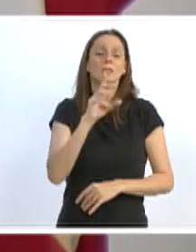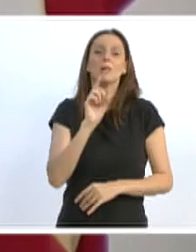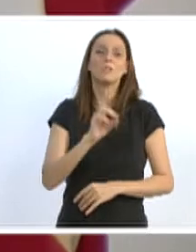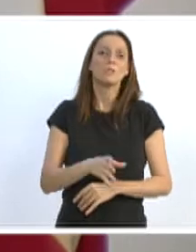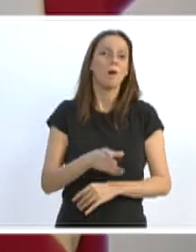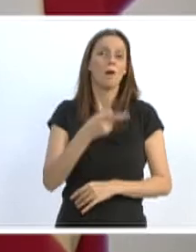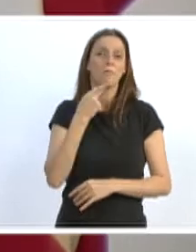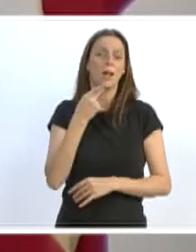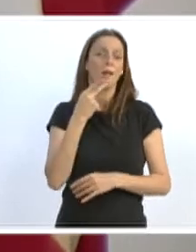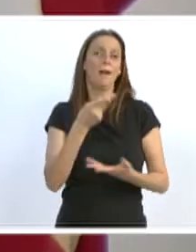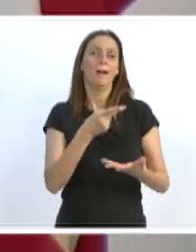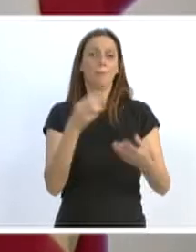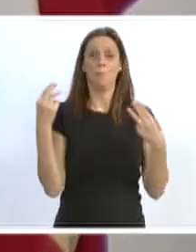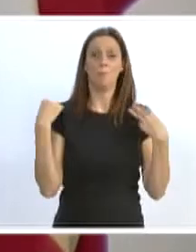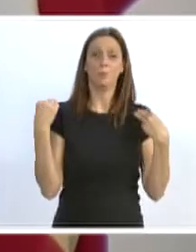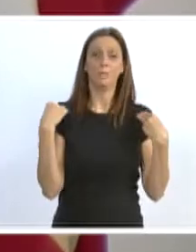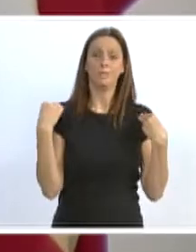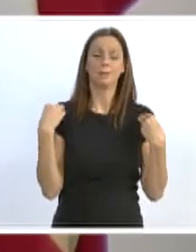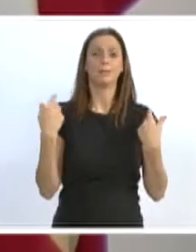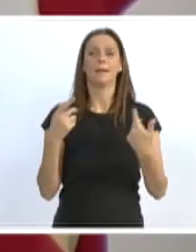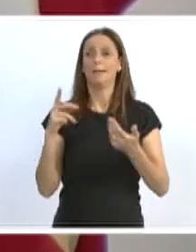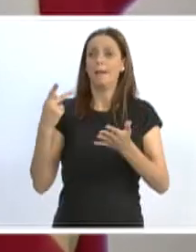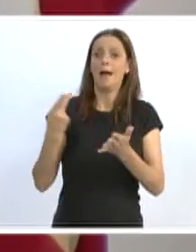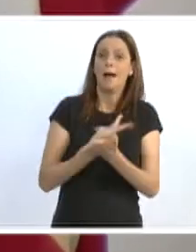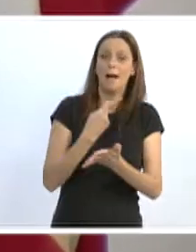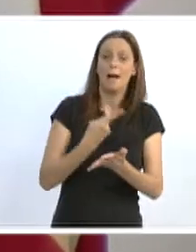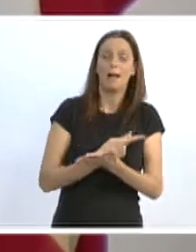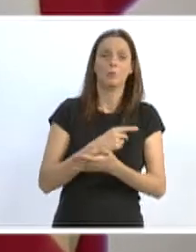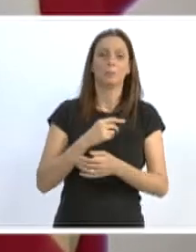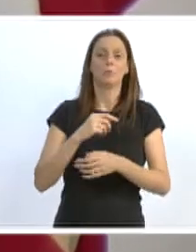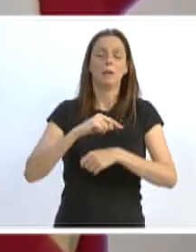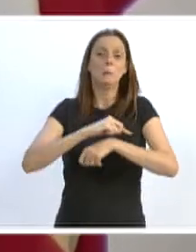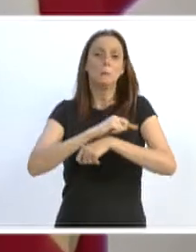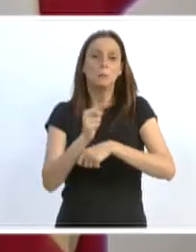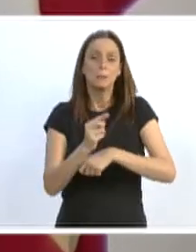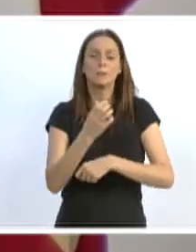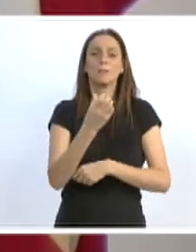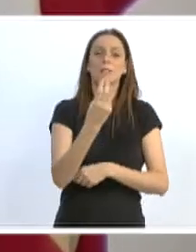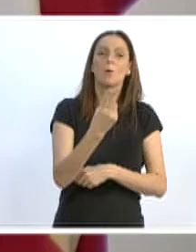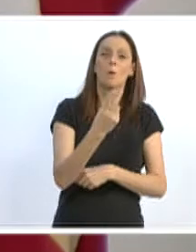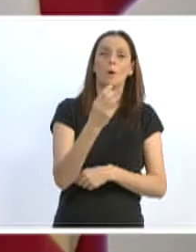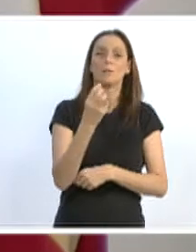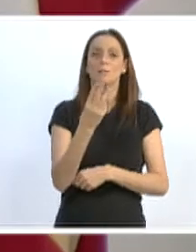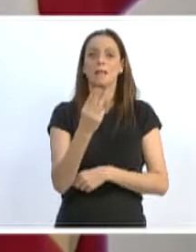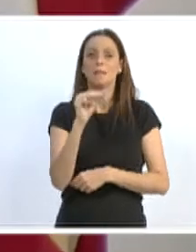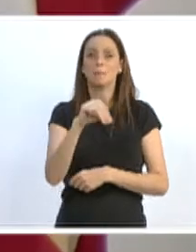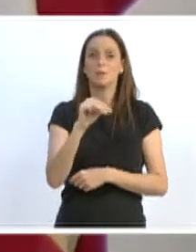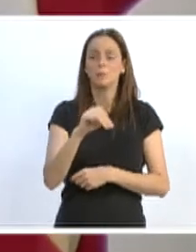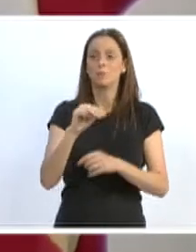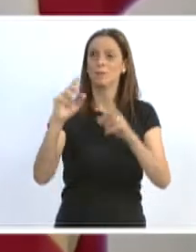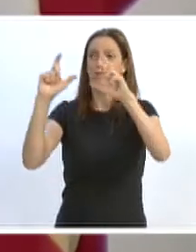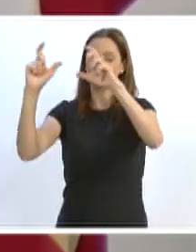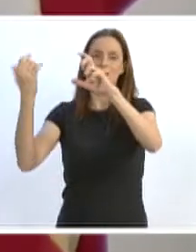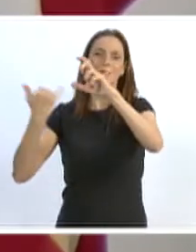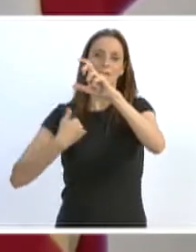naqueles minutos que estamos ali assaltando o povo e não em si e quem visita nossa cidade